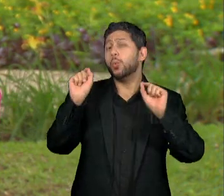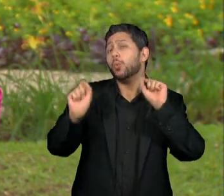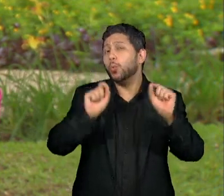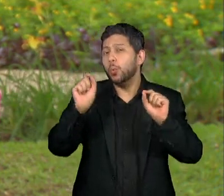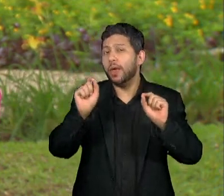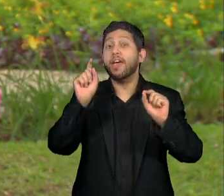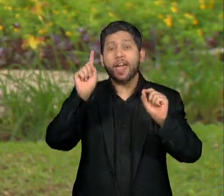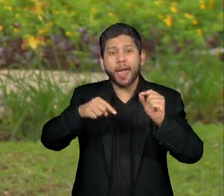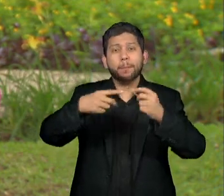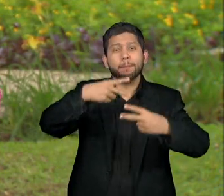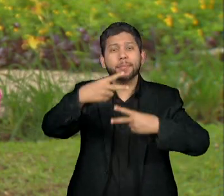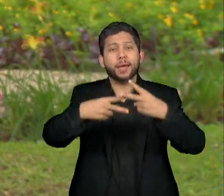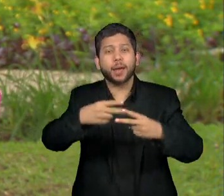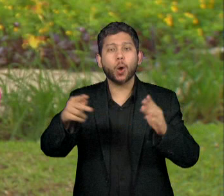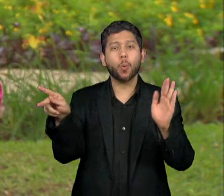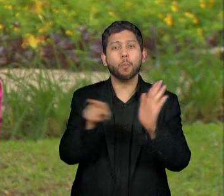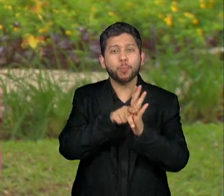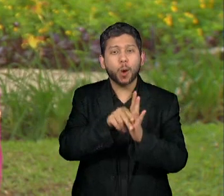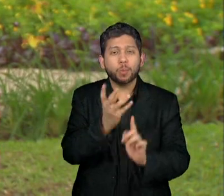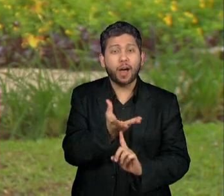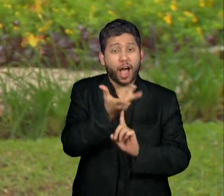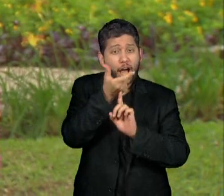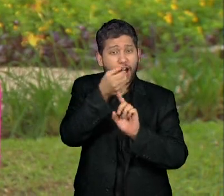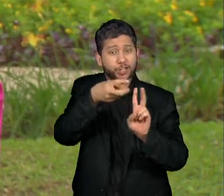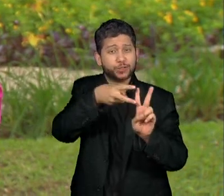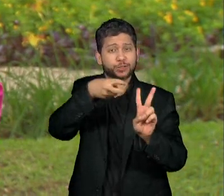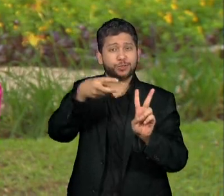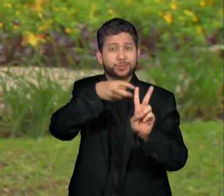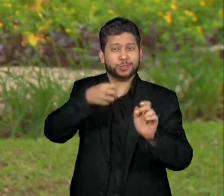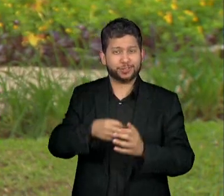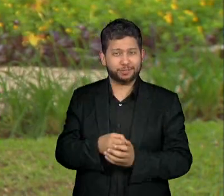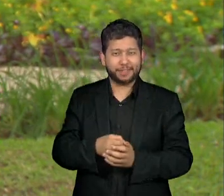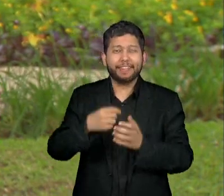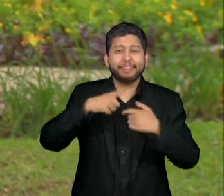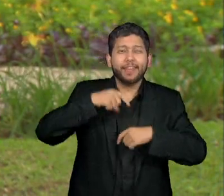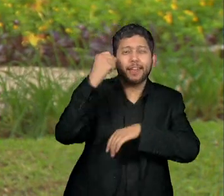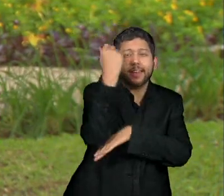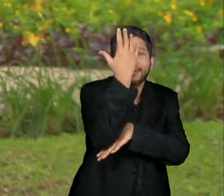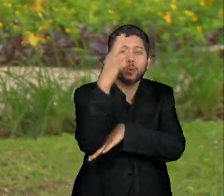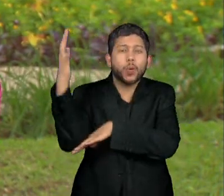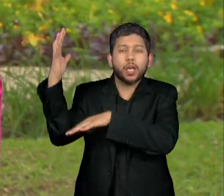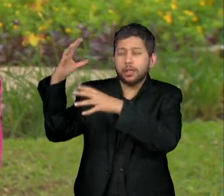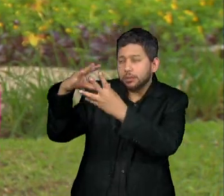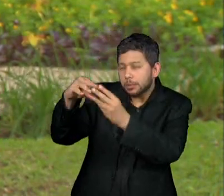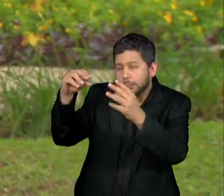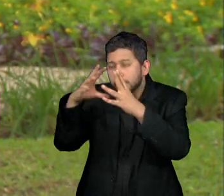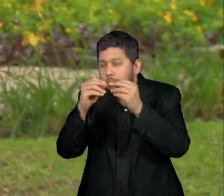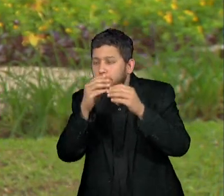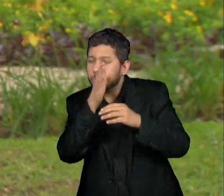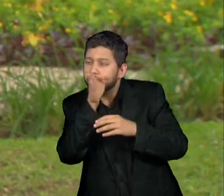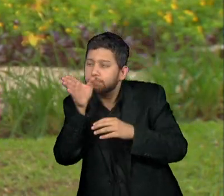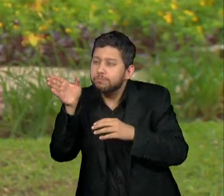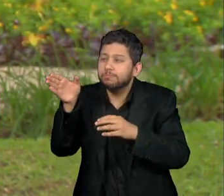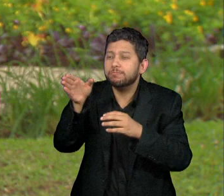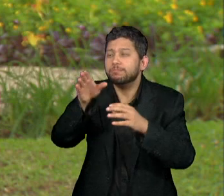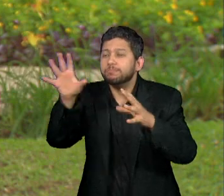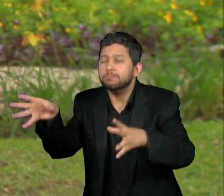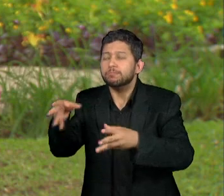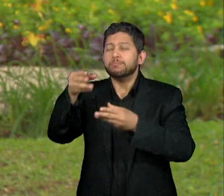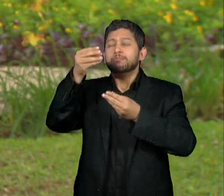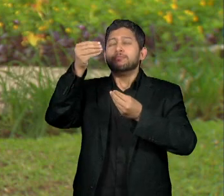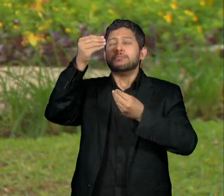Bienal dos Indígenas. A relação com a natureza e os seres míticos das florestas são temas trazidos por